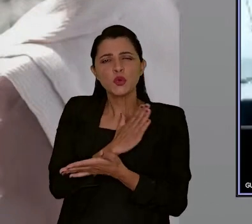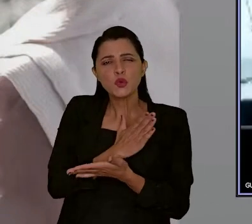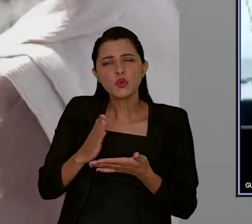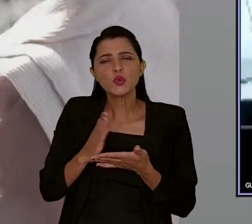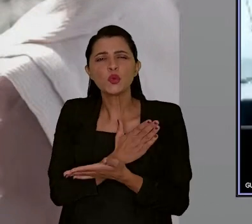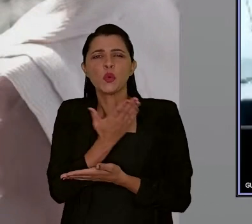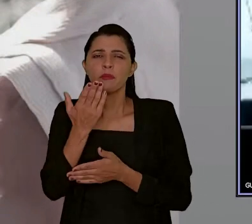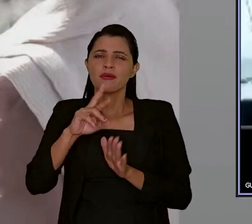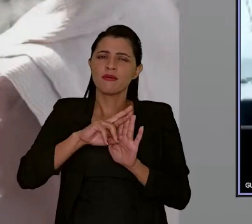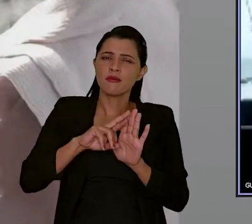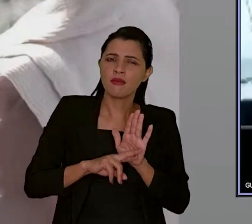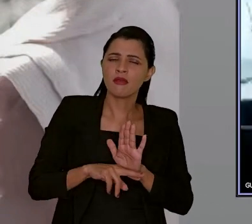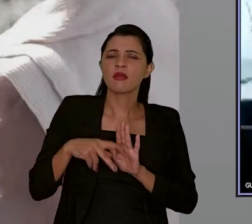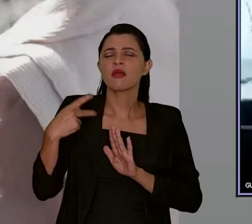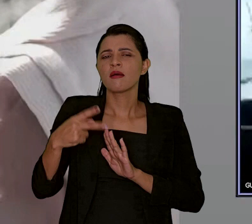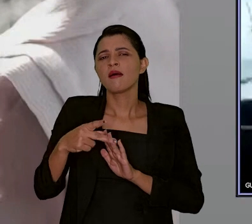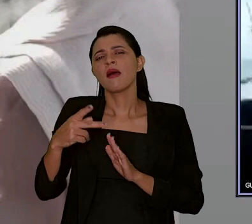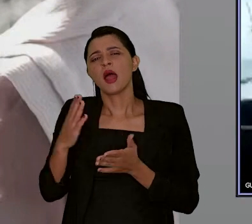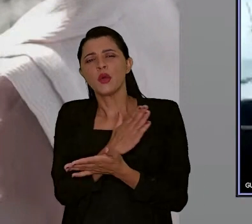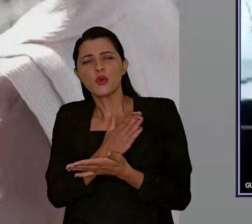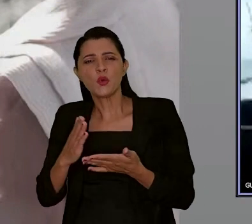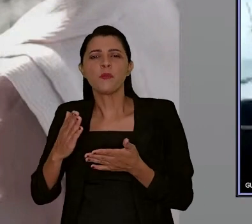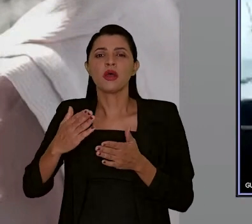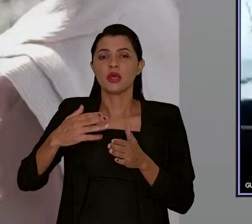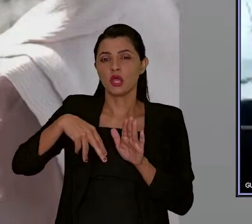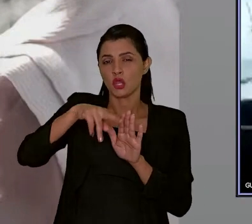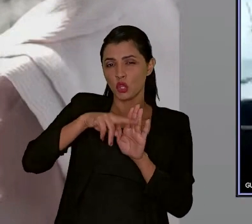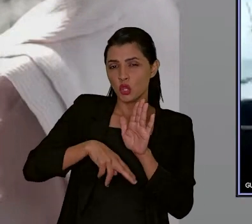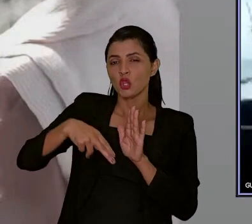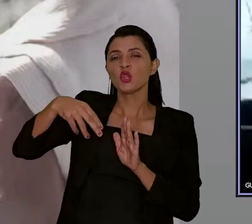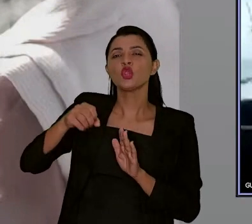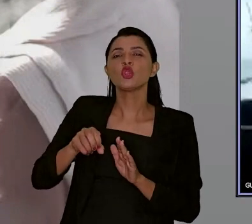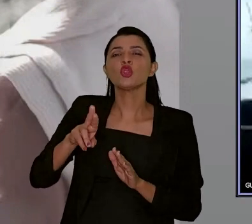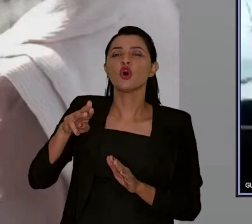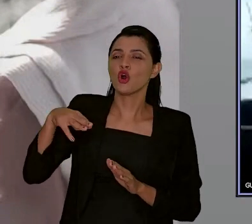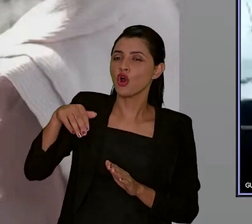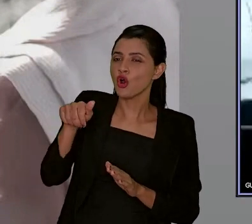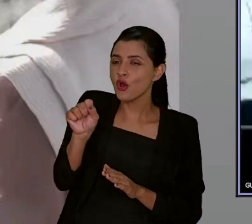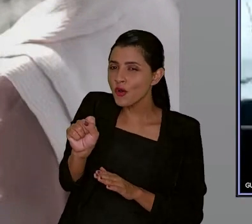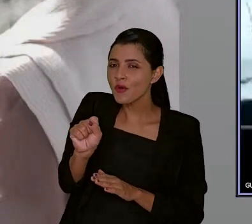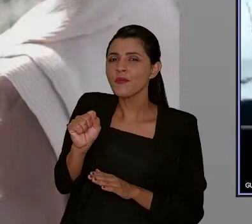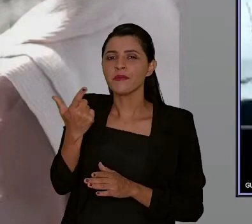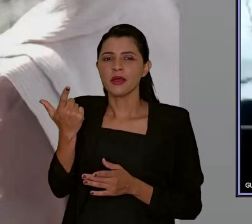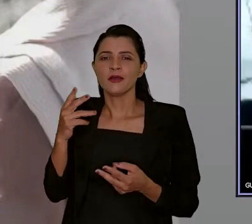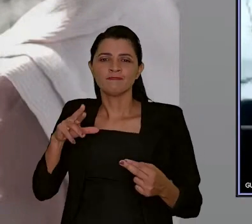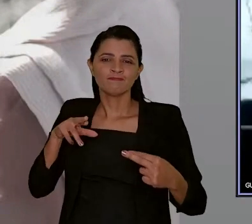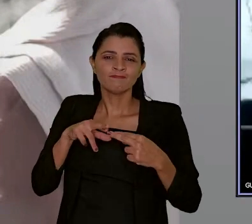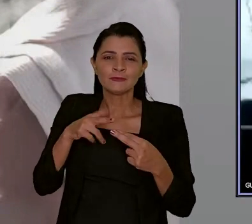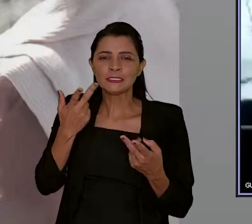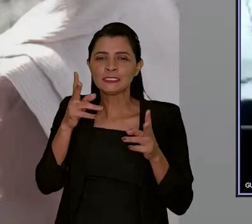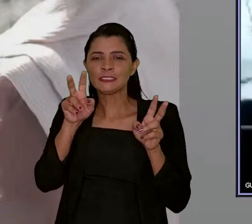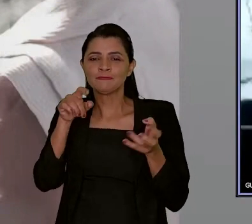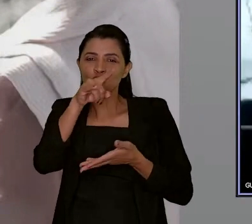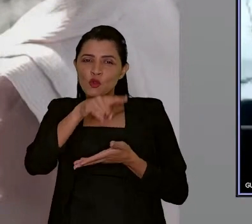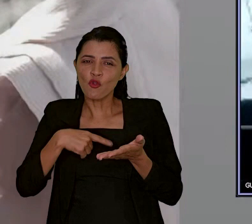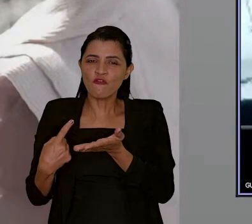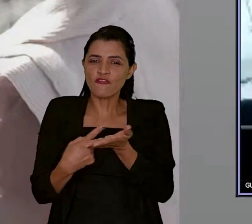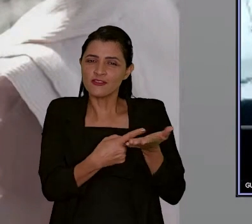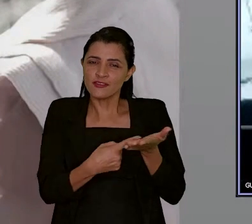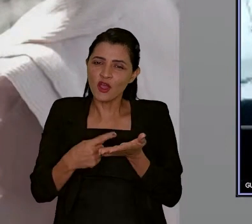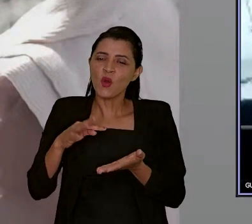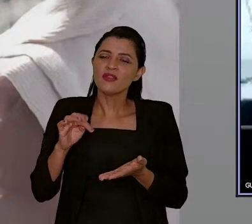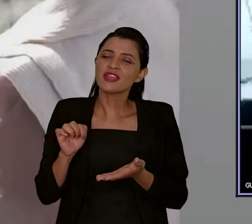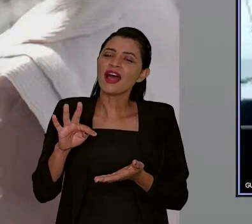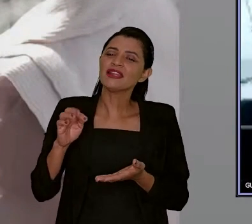regras, algumas normas a título de normas em convenções e tratados internacionais,